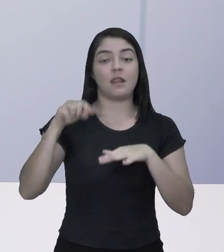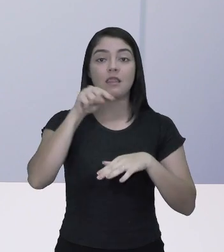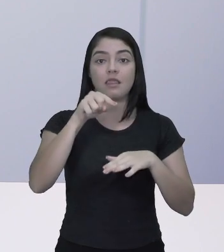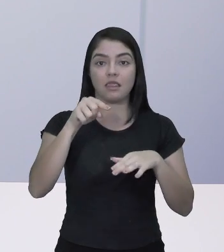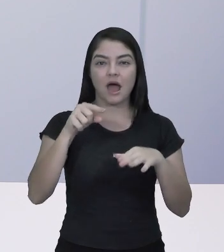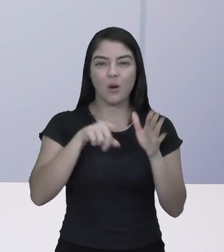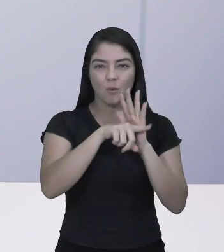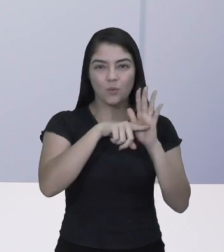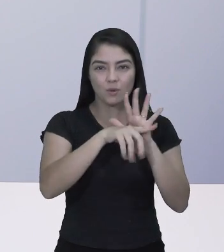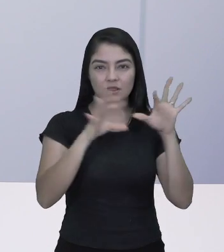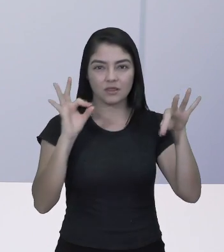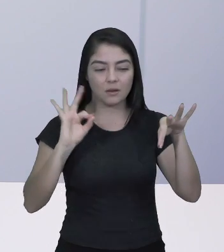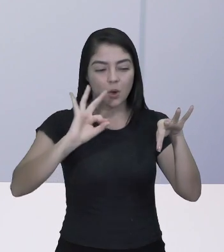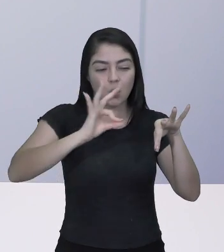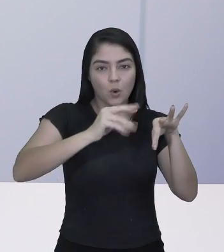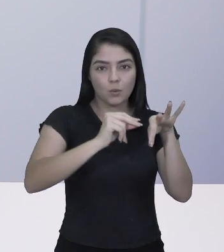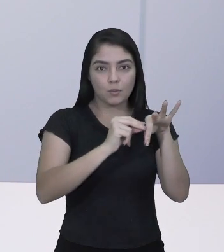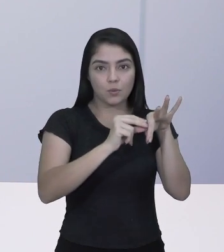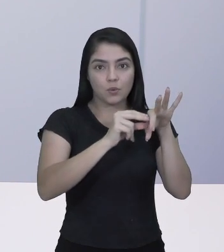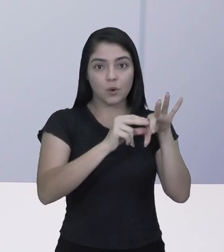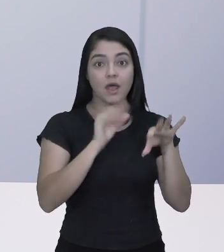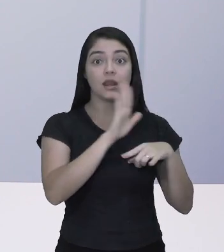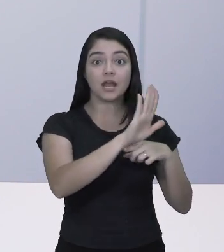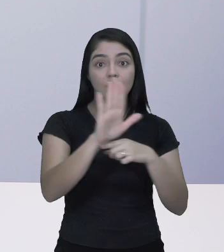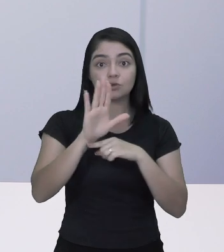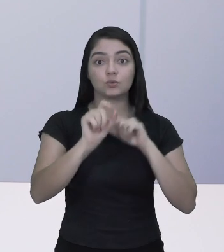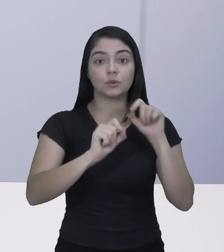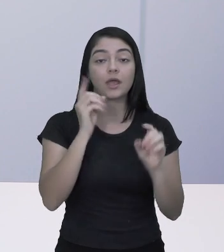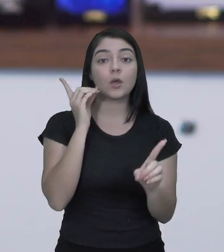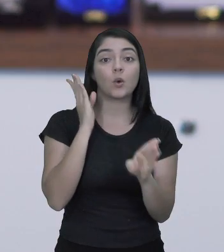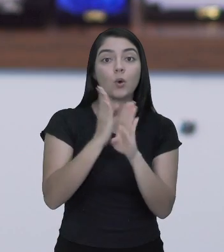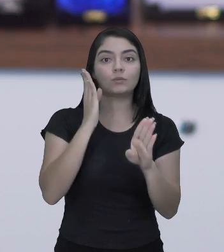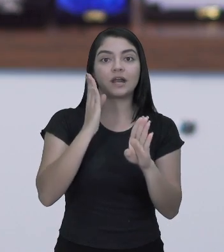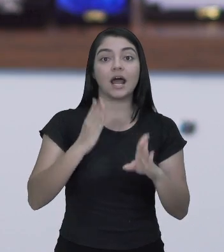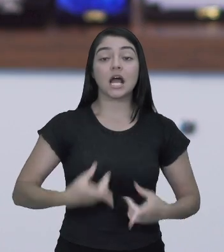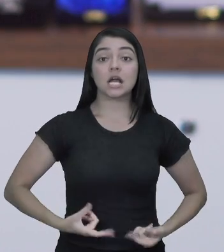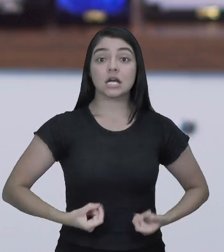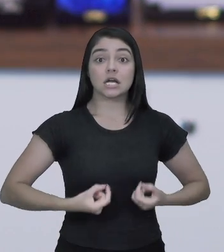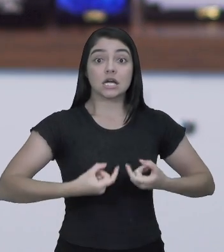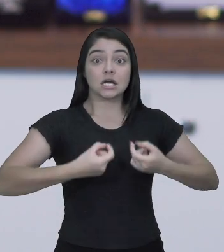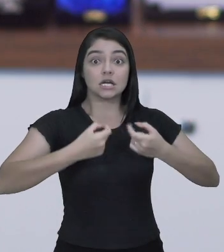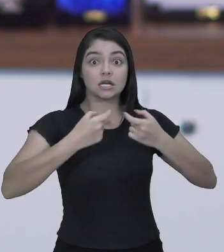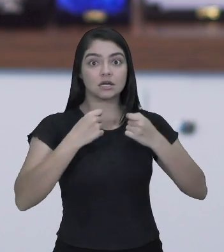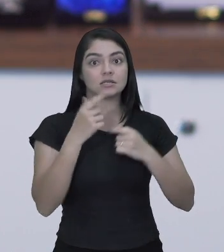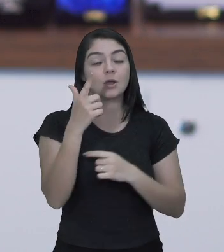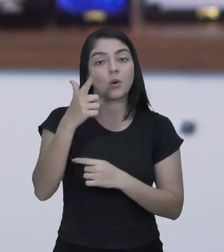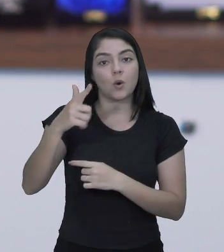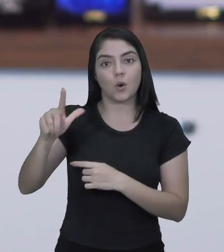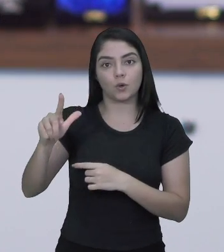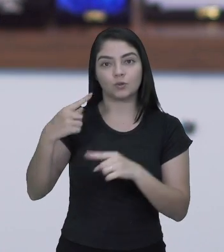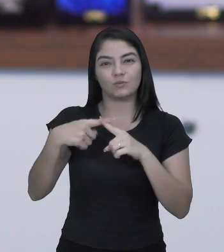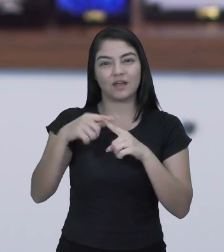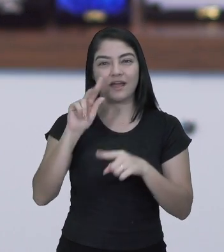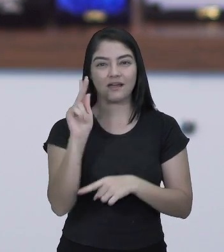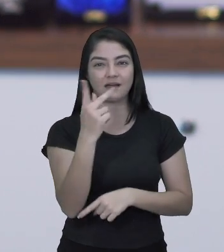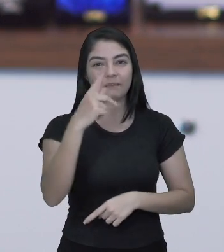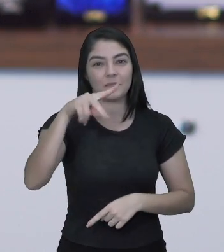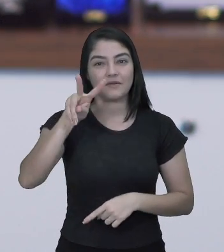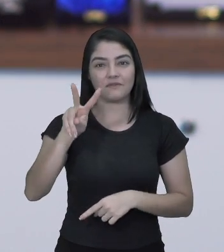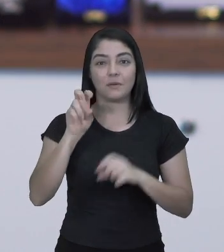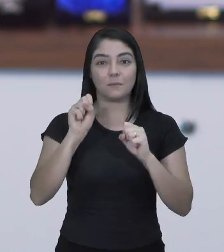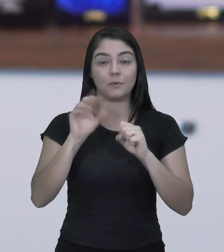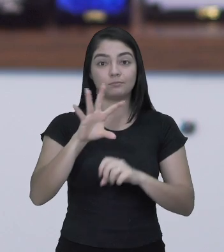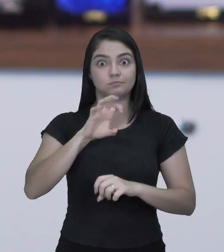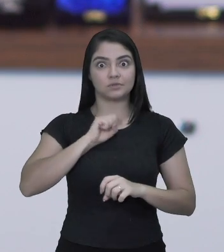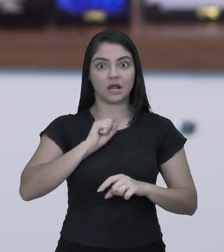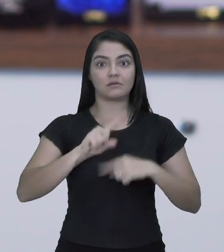como identifica o vírus HPV que causa esse tipo de câncer. O tumor de ovário deve ser diagnosticado